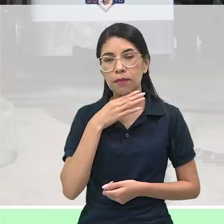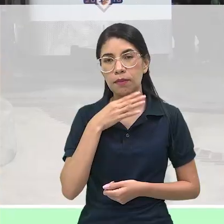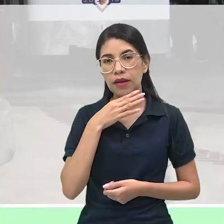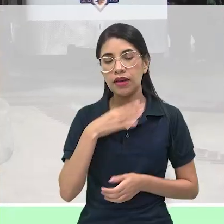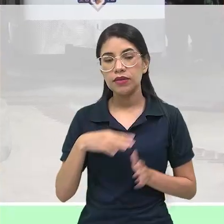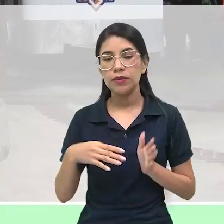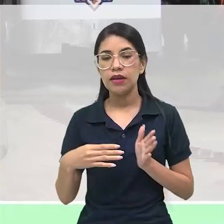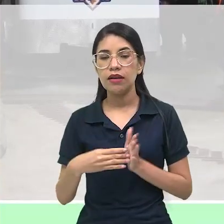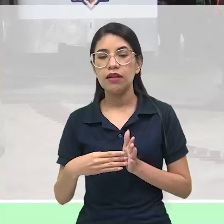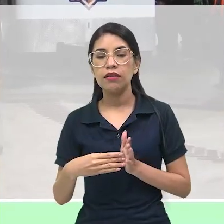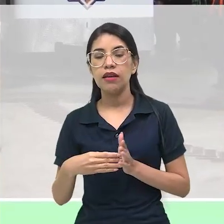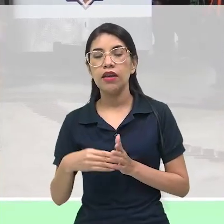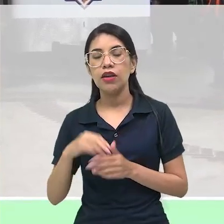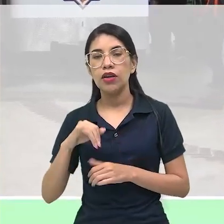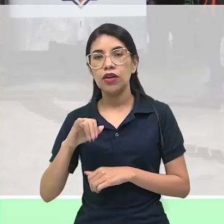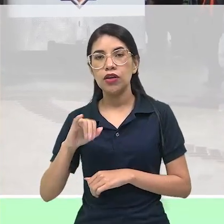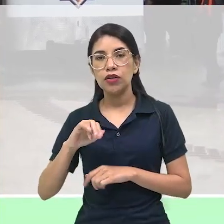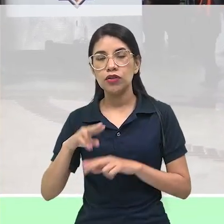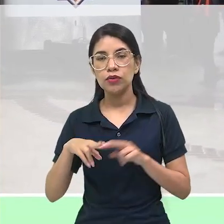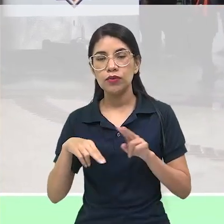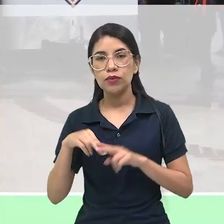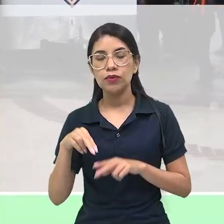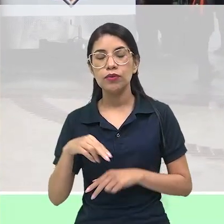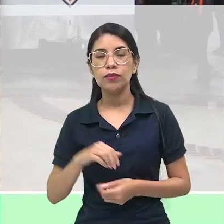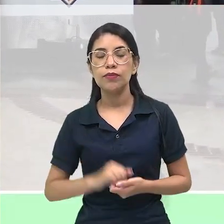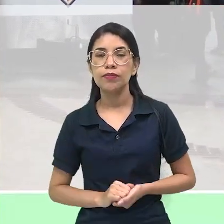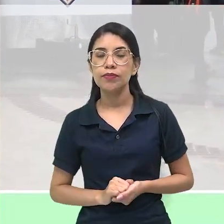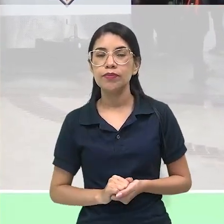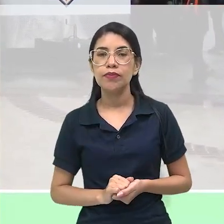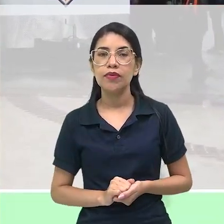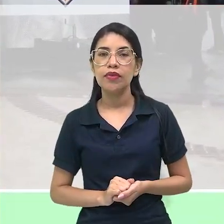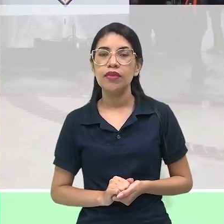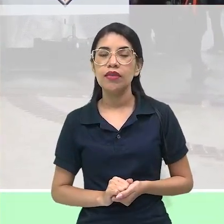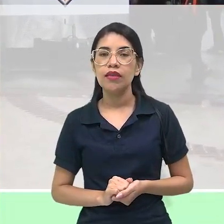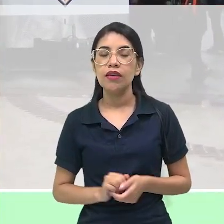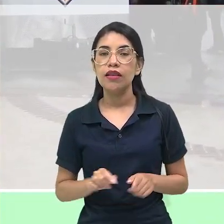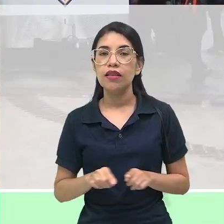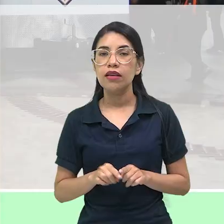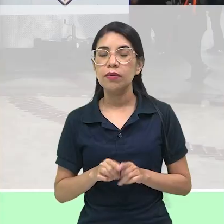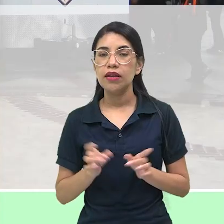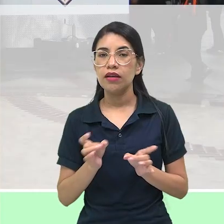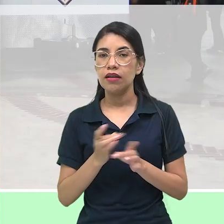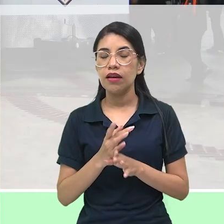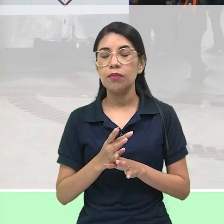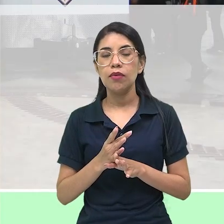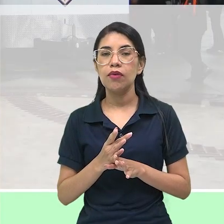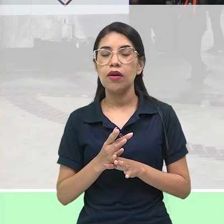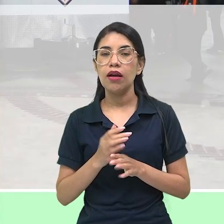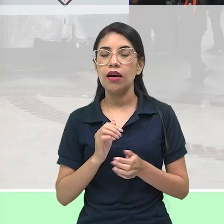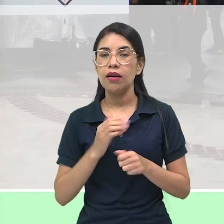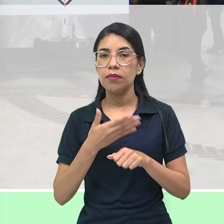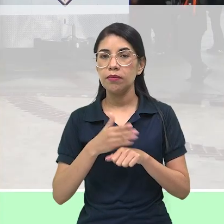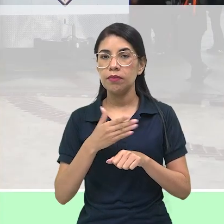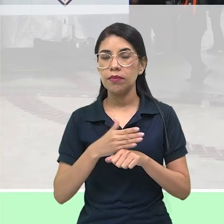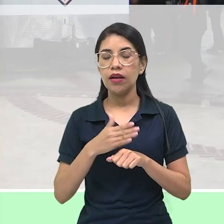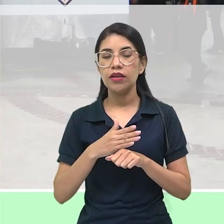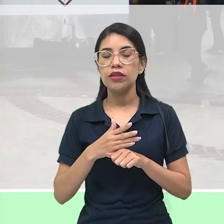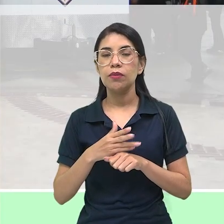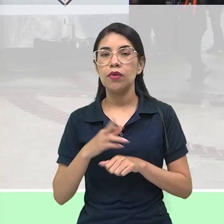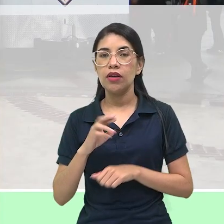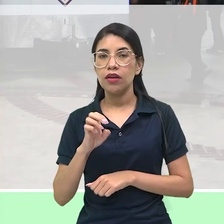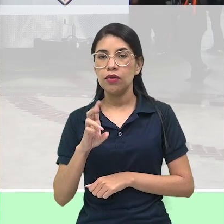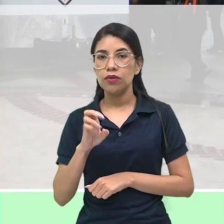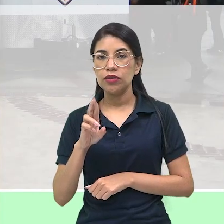de 2024. O Say Hey Kid, como era chamado, encerrou a carreira como recordista da Liga Nacional